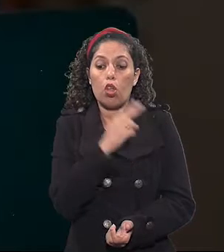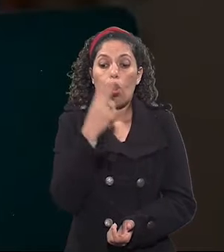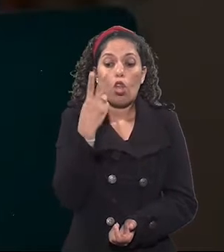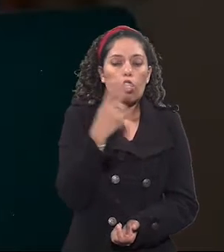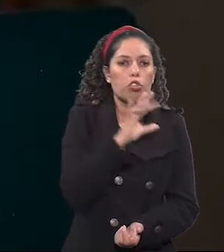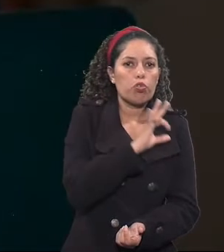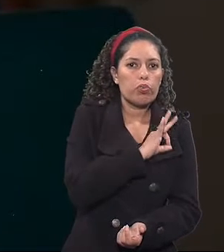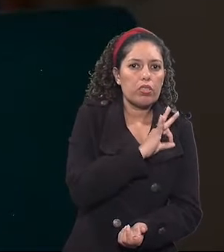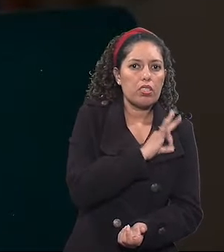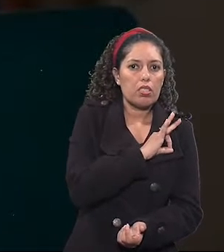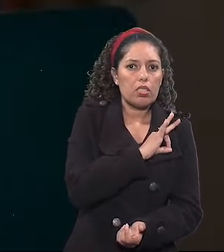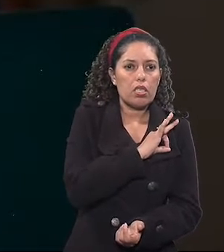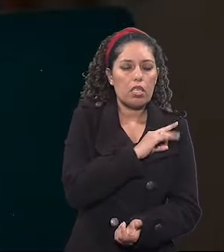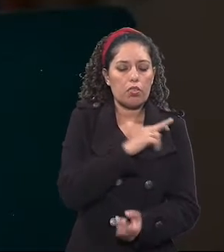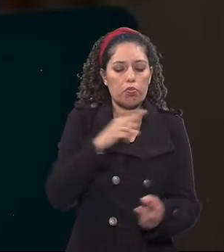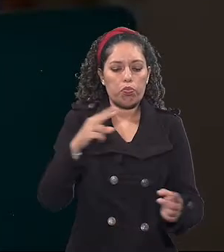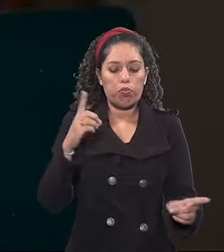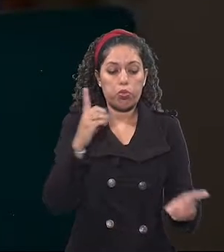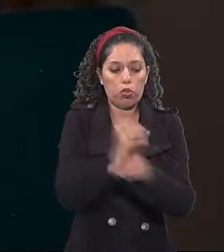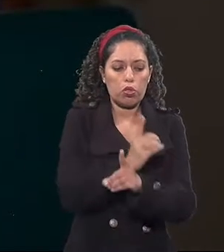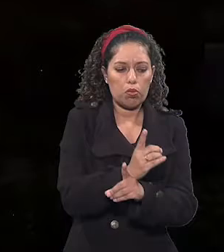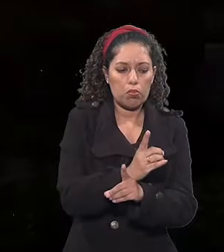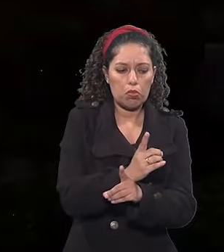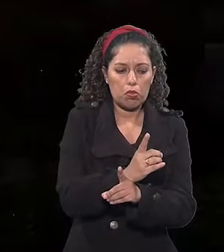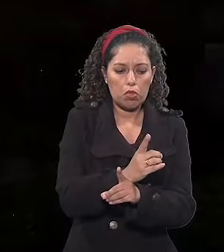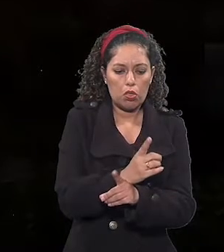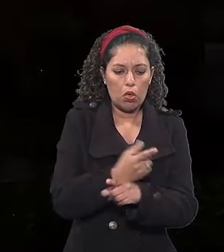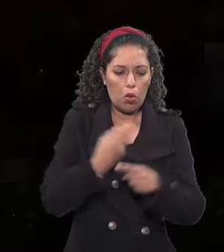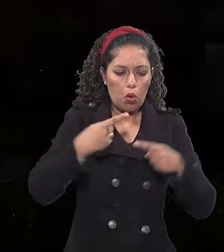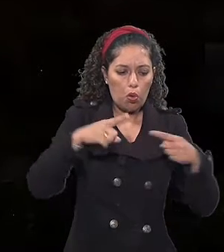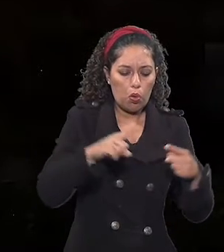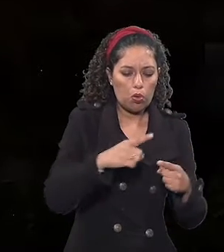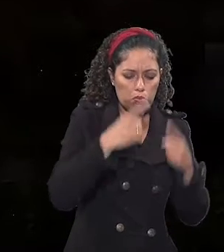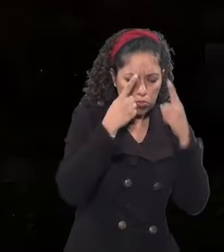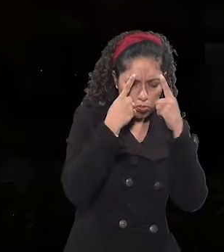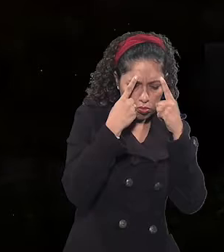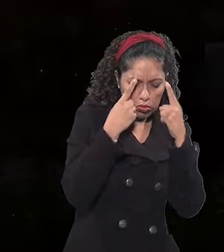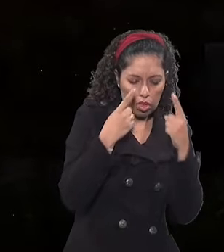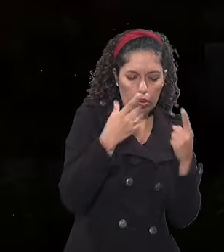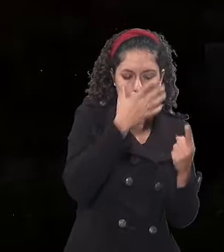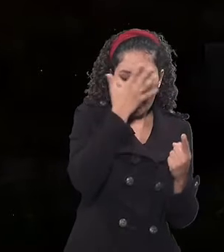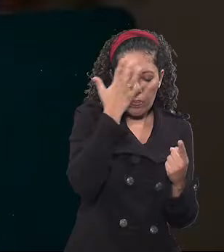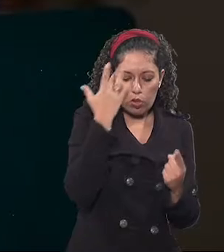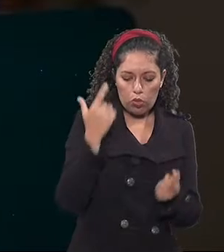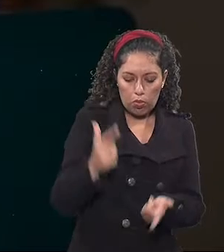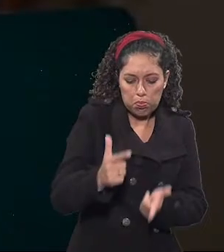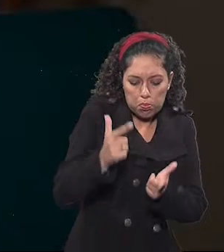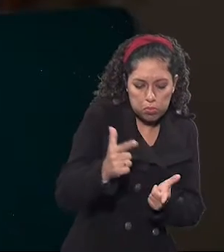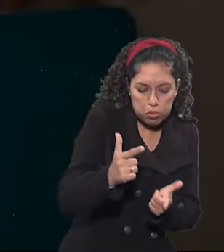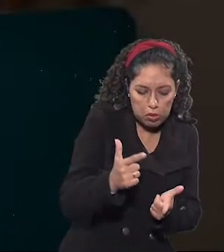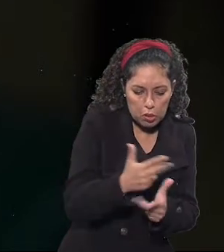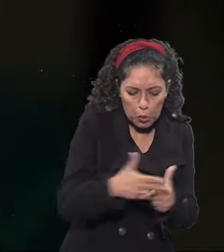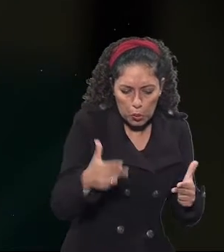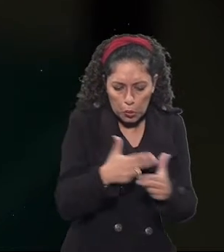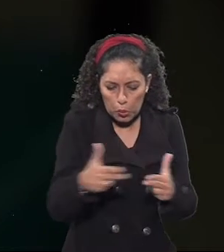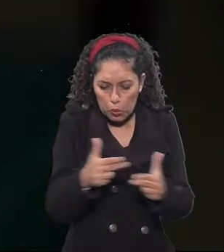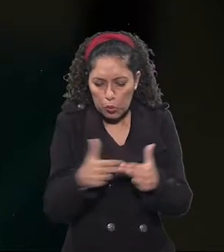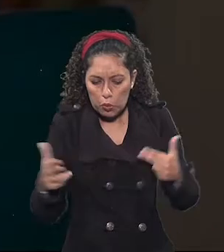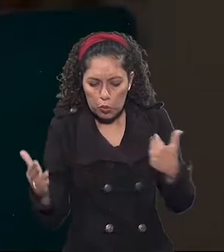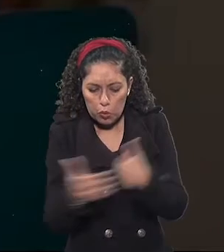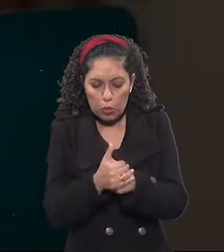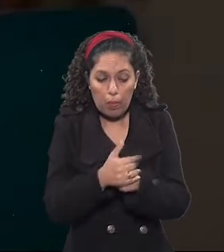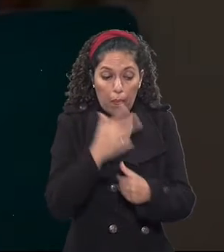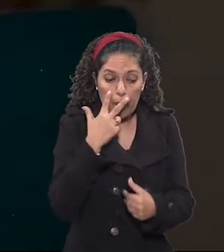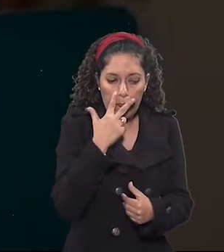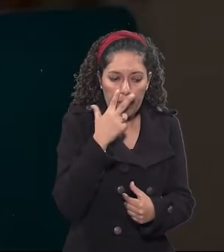2 policiais militares foram flagrados forjando a cena de um assassinato. Uma arma foi colocada nas mãos de um jovem morto para parecer